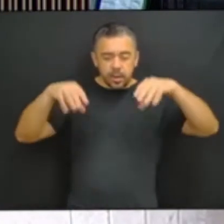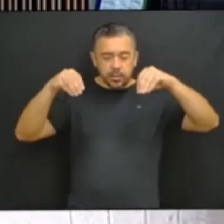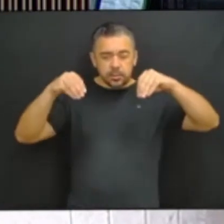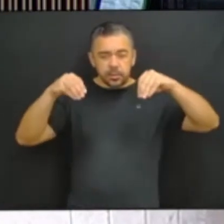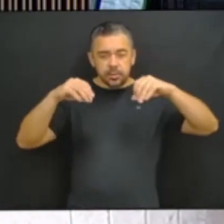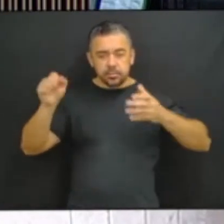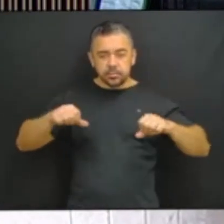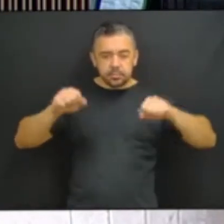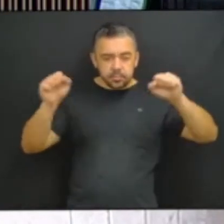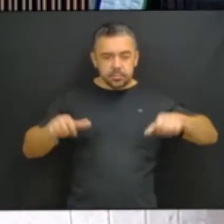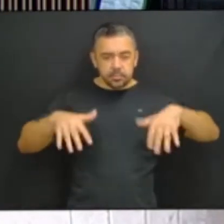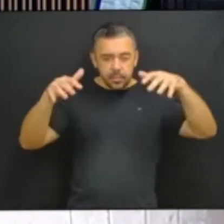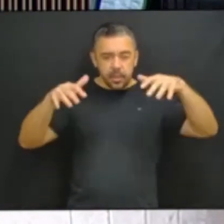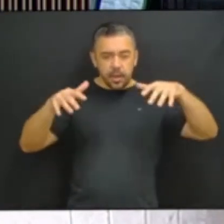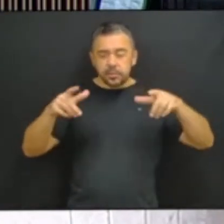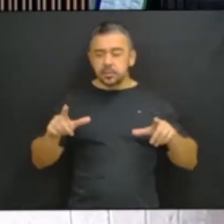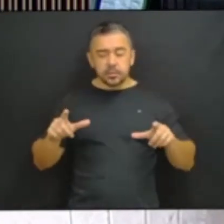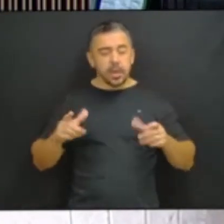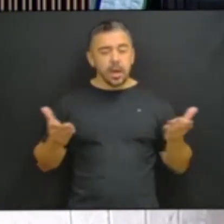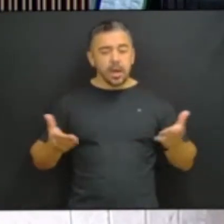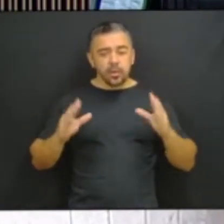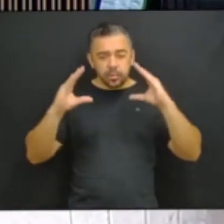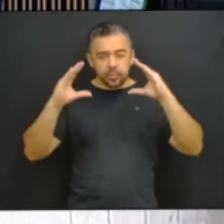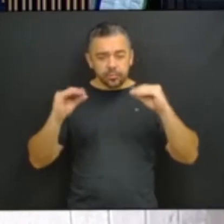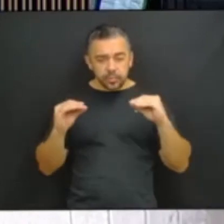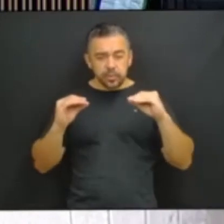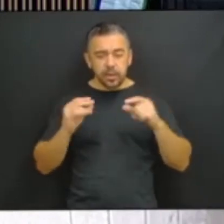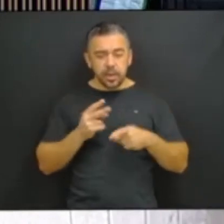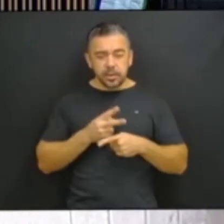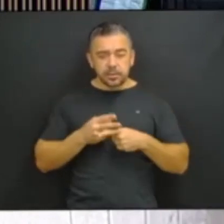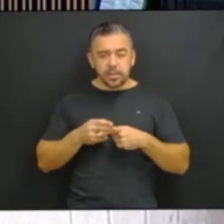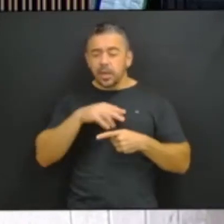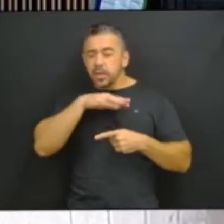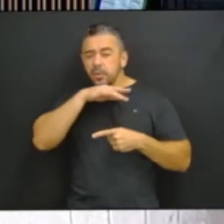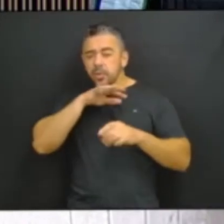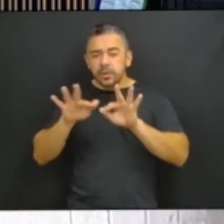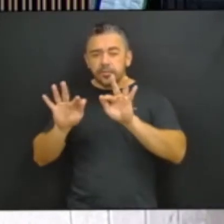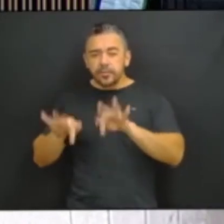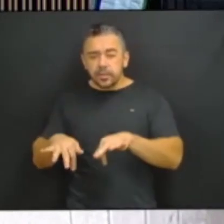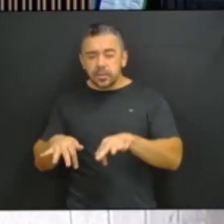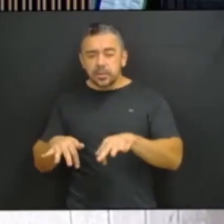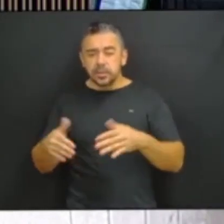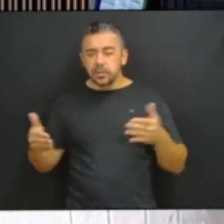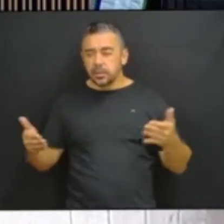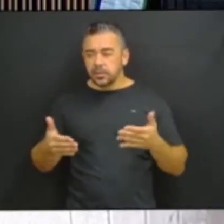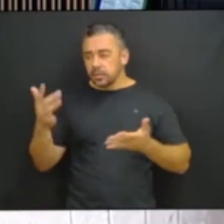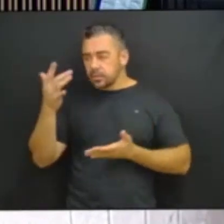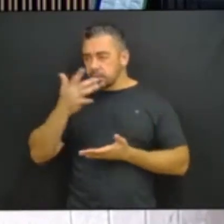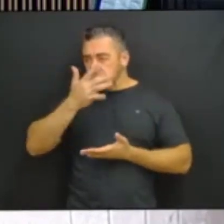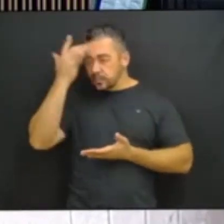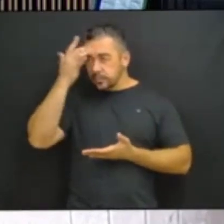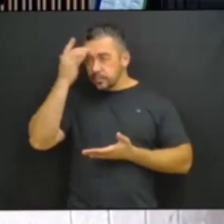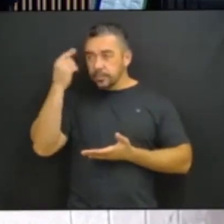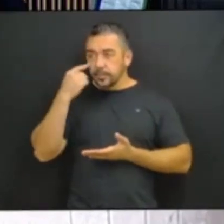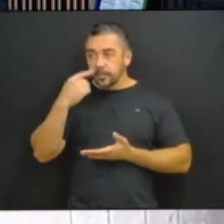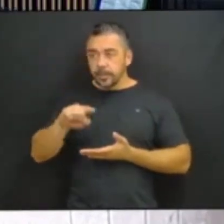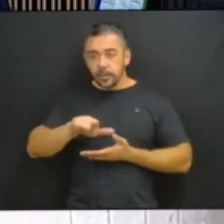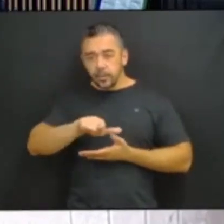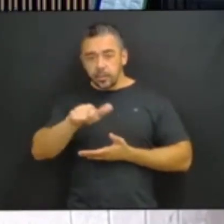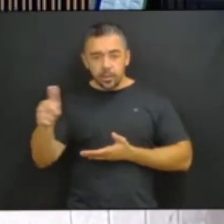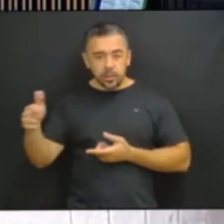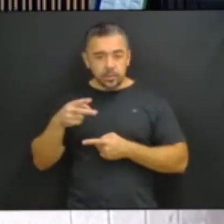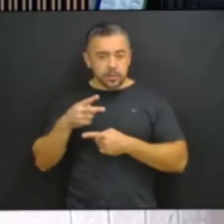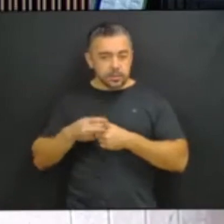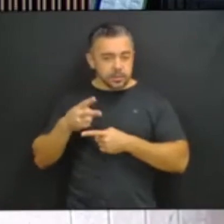tá desligando o programa a série ruim tá chegando ao fim e as pessoas já estão vendo uma outra série